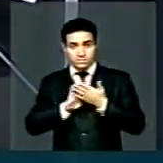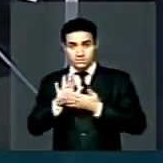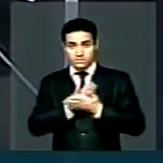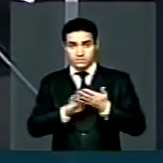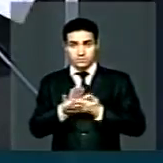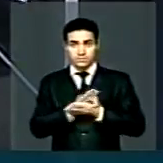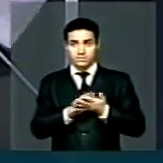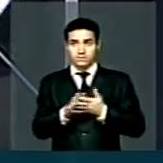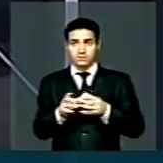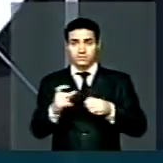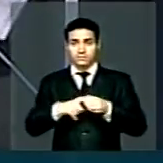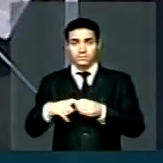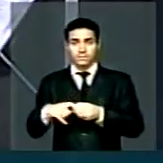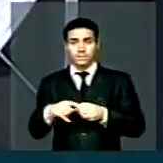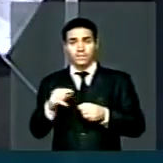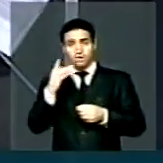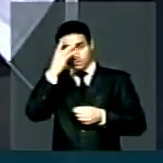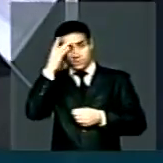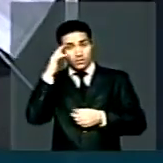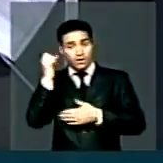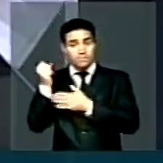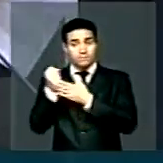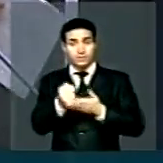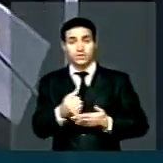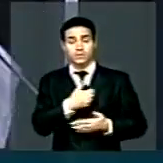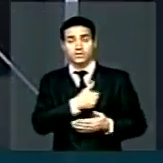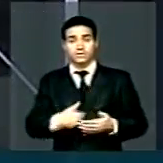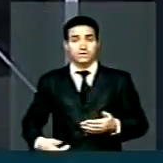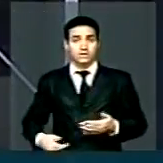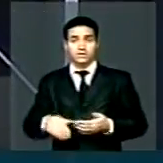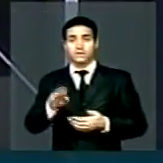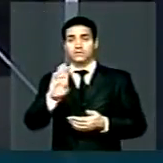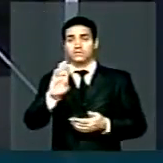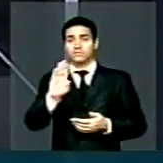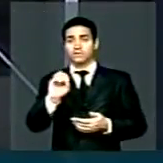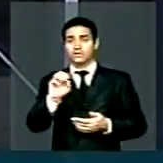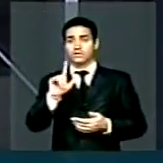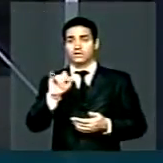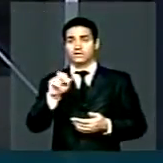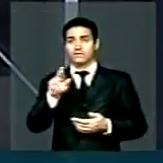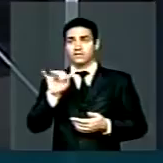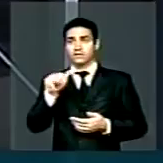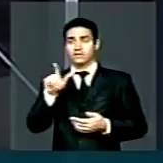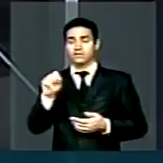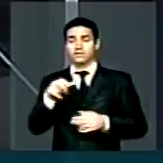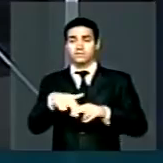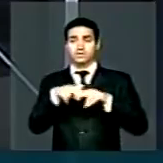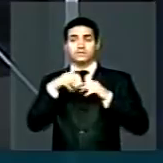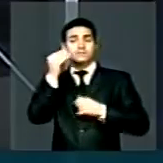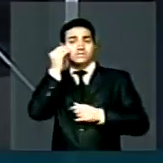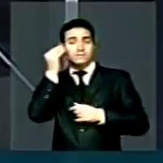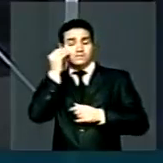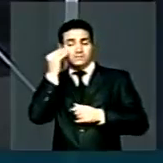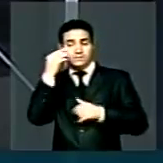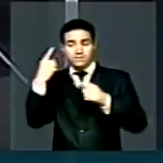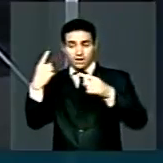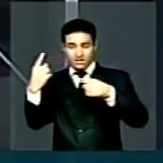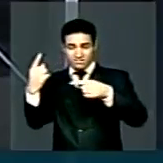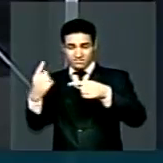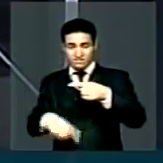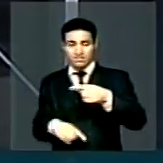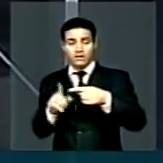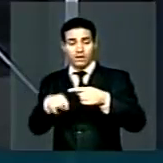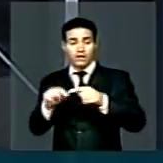situação, não os que apoiam o governo bolivariano. Por isso, a tentativa de golpe está clara e